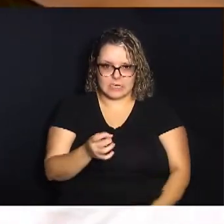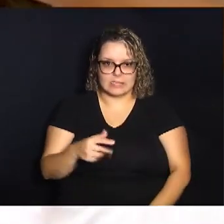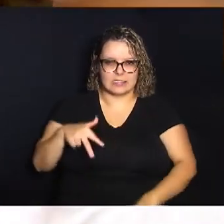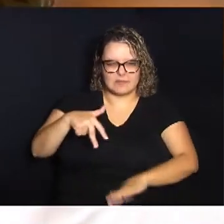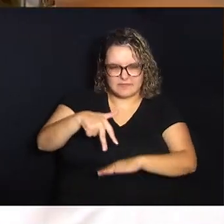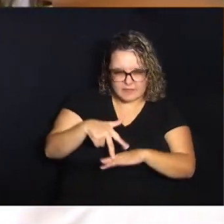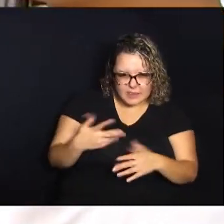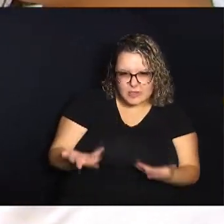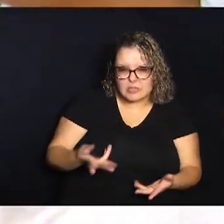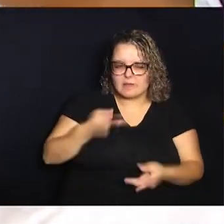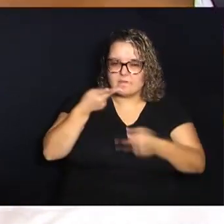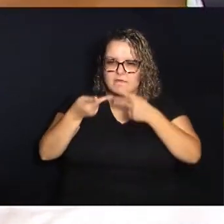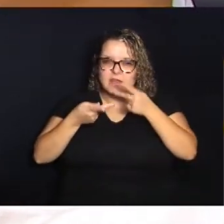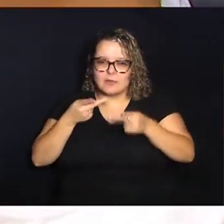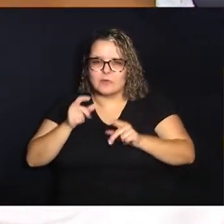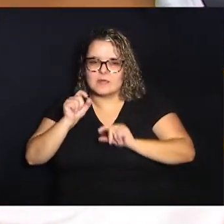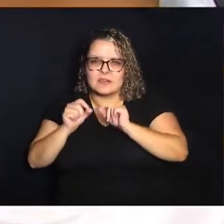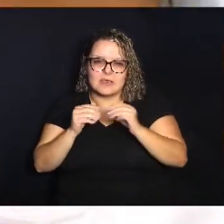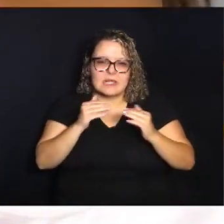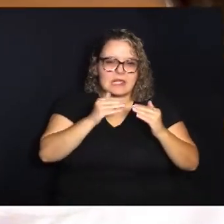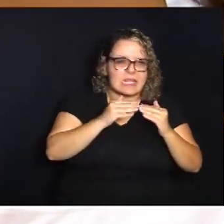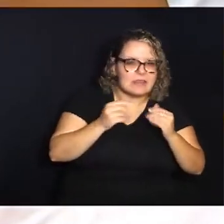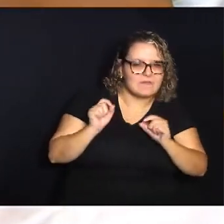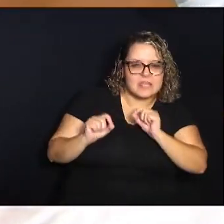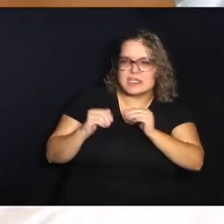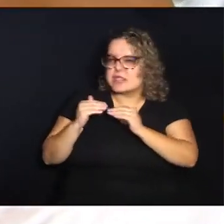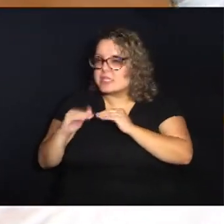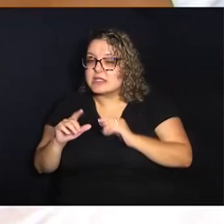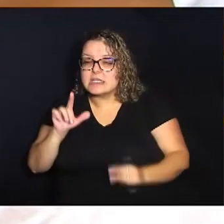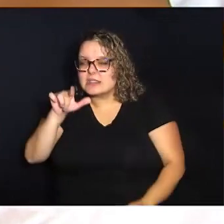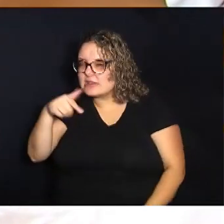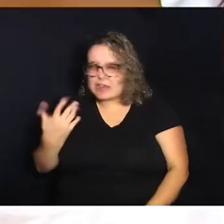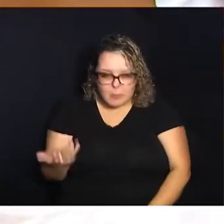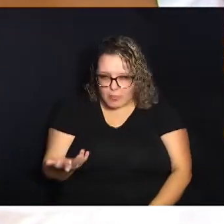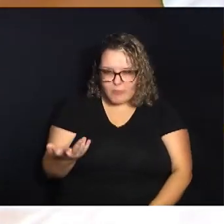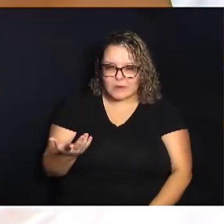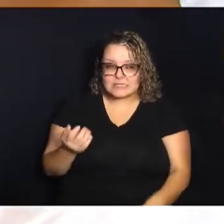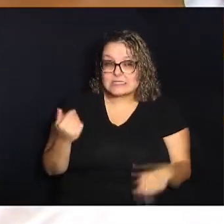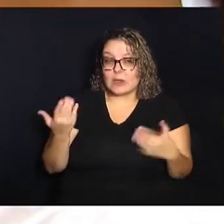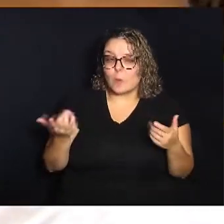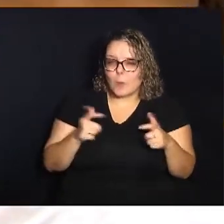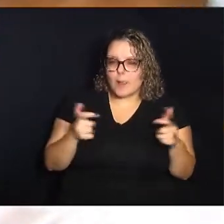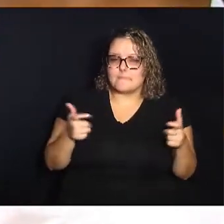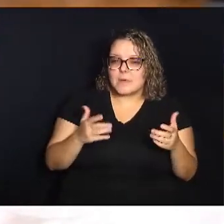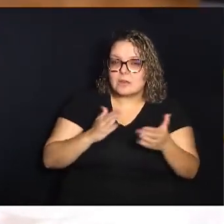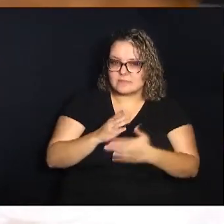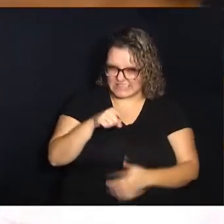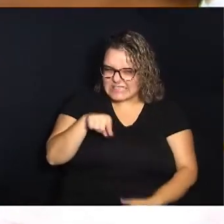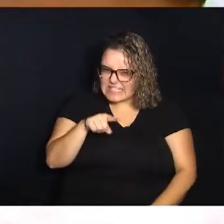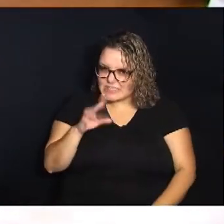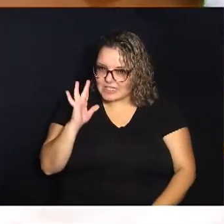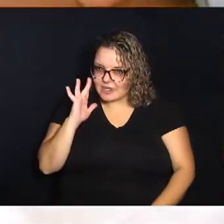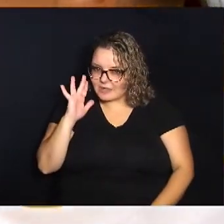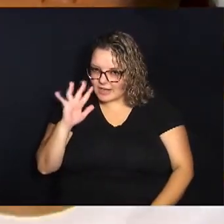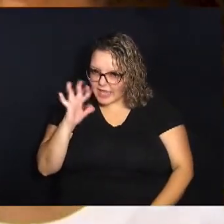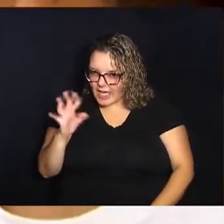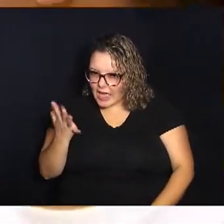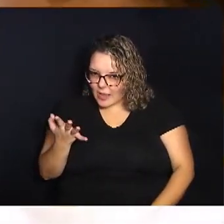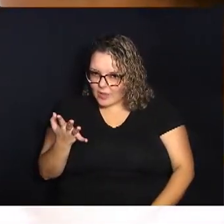aqui, falou quem que era a favor, quem que era contra e depois tem que ver qual que é a maioria prova. Vocês acharam legal esse